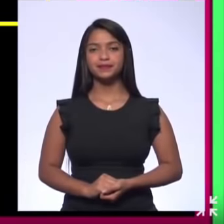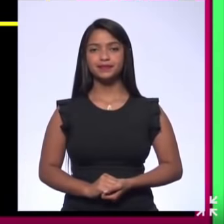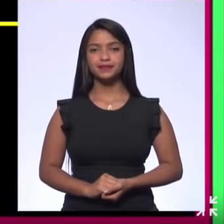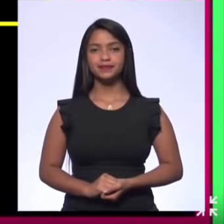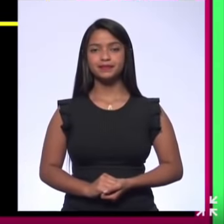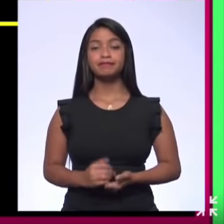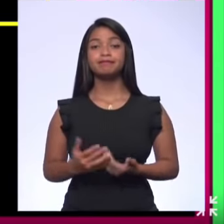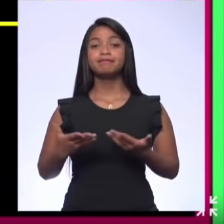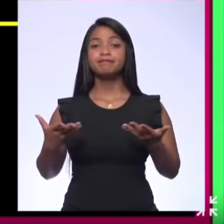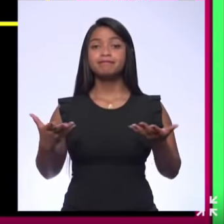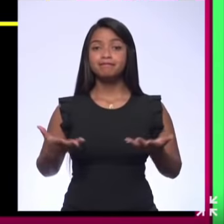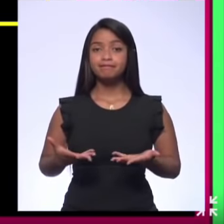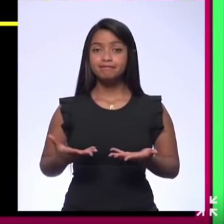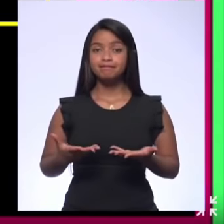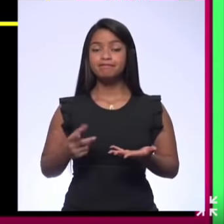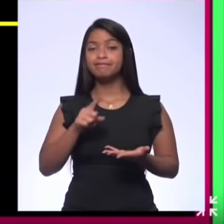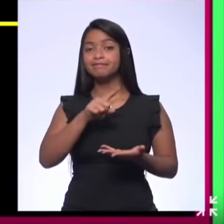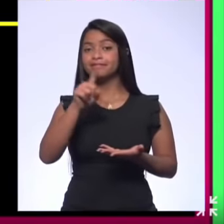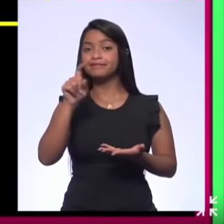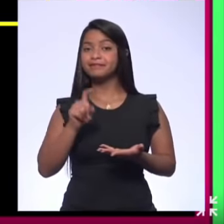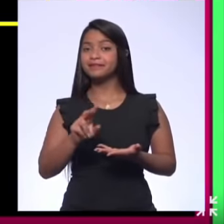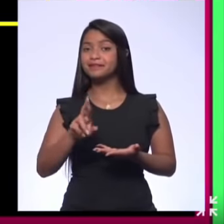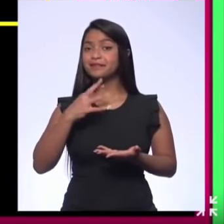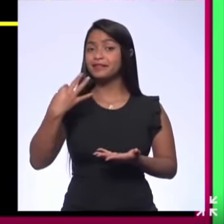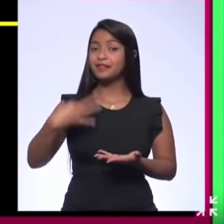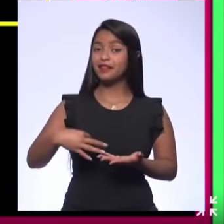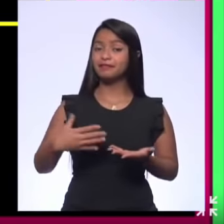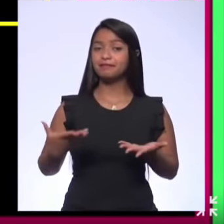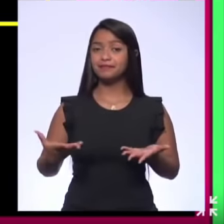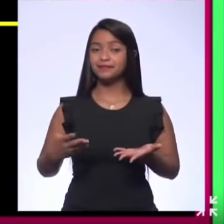E aí, será que é essa mesmo?